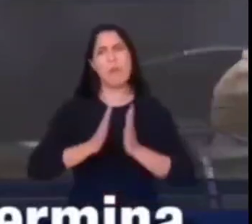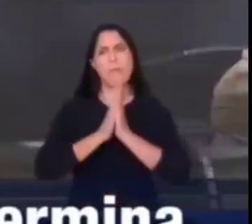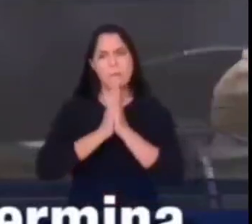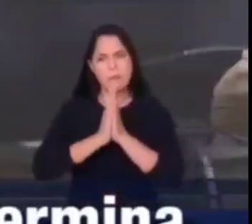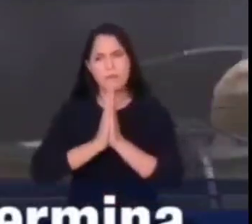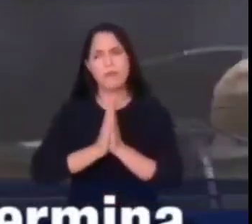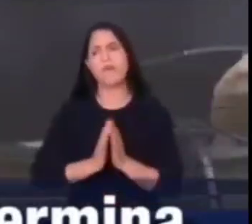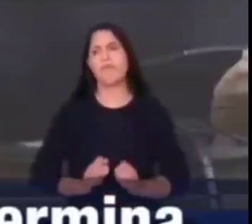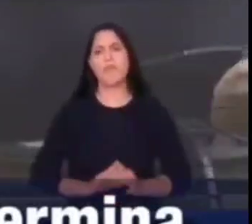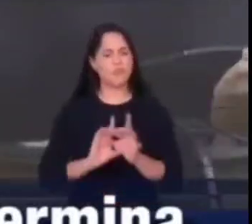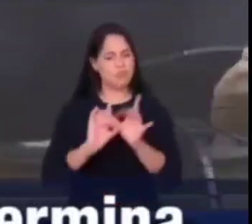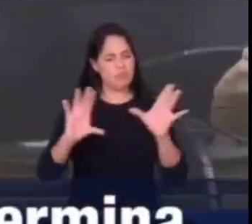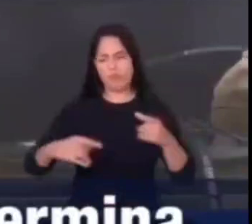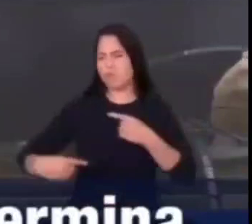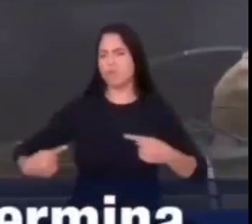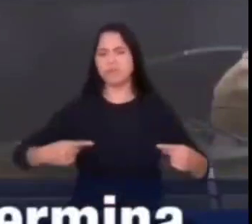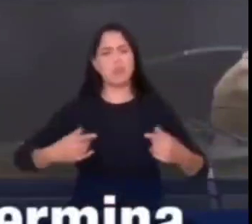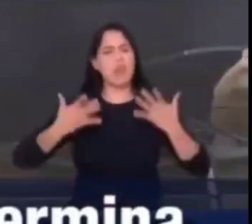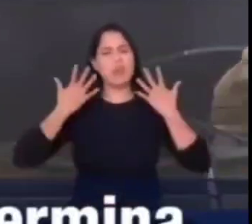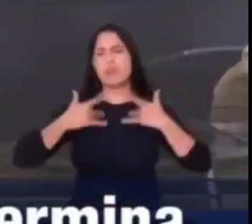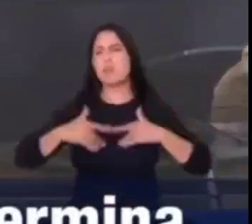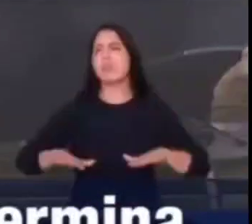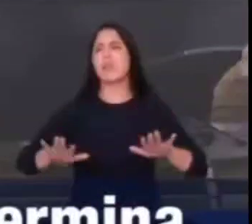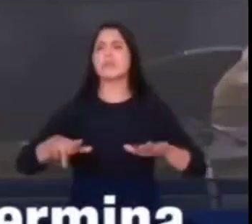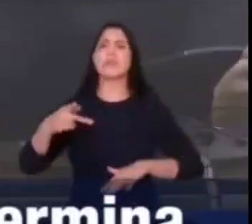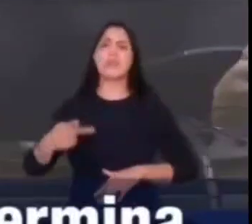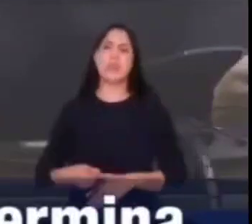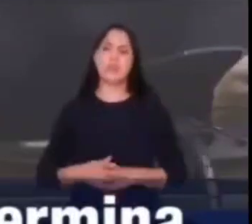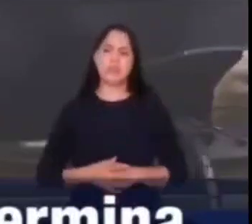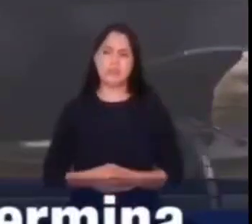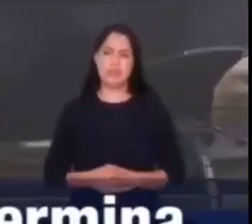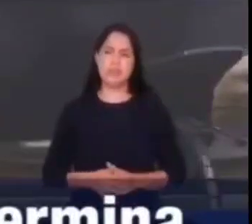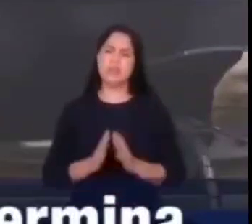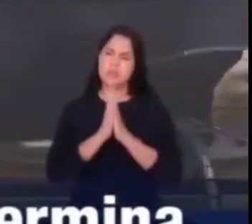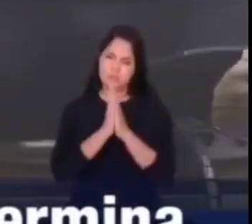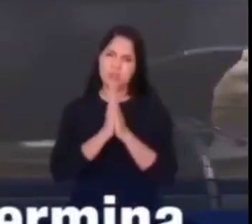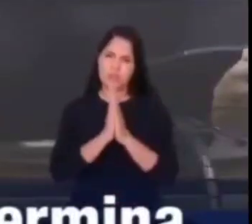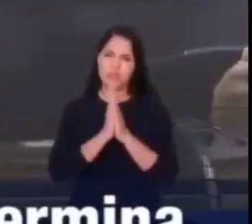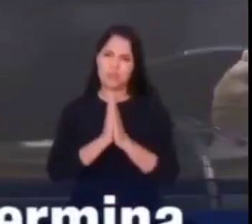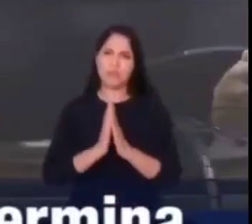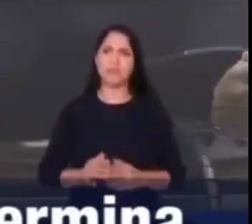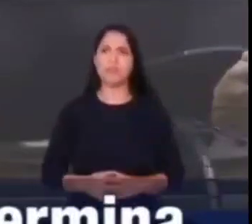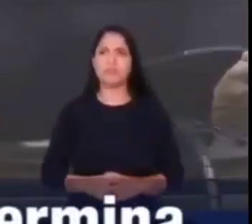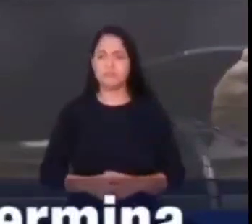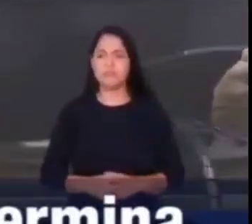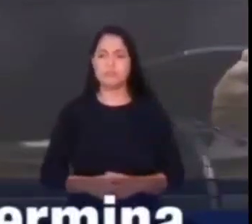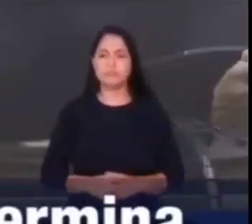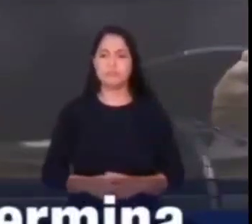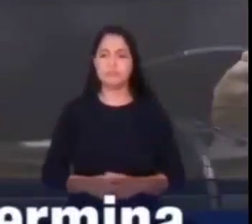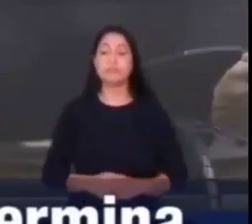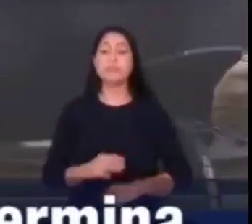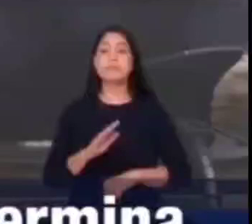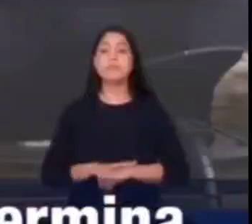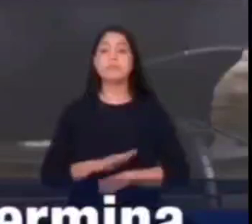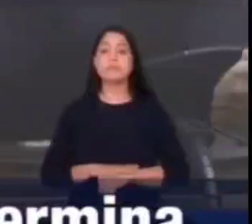discussão democrática é natural nessa casa. Vamos, por favor, vamos aguardar.